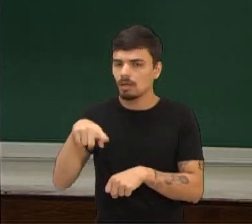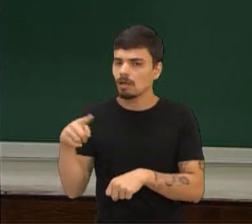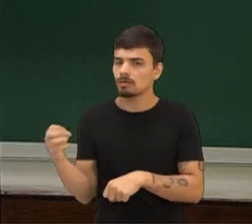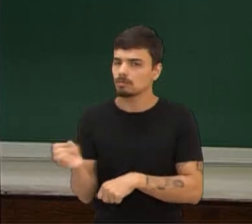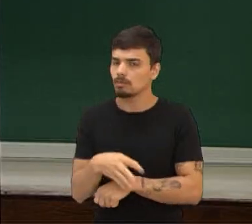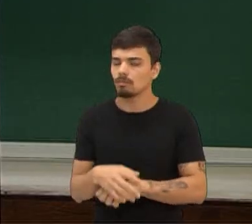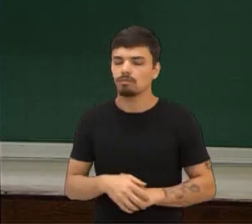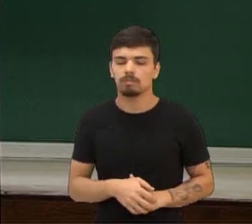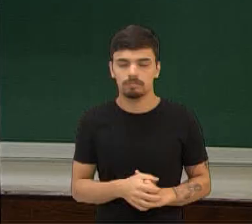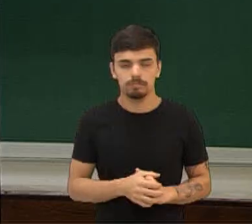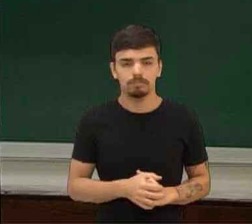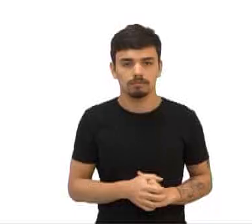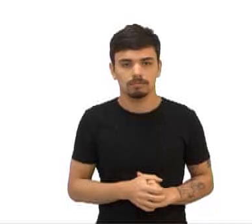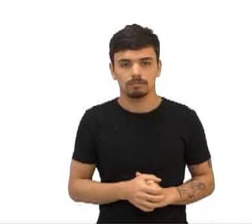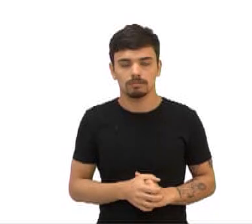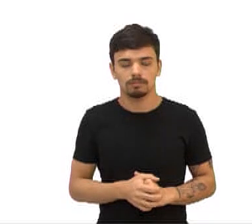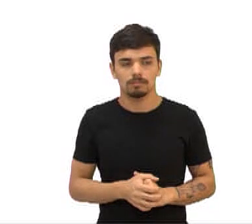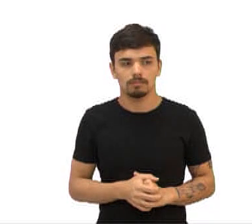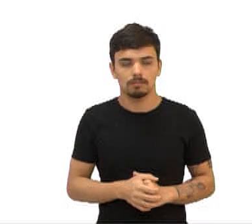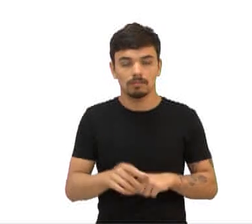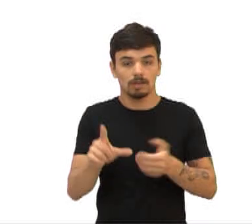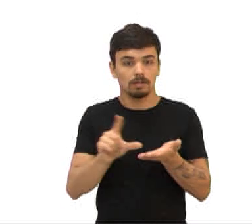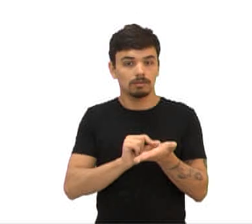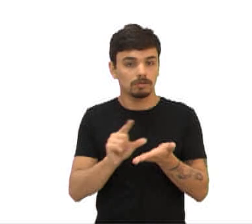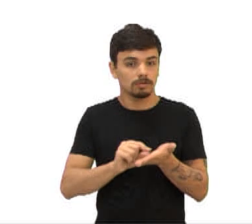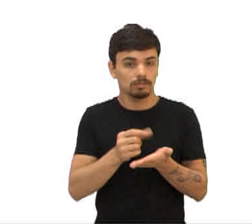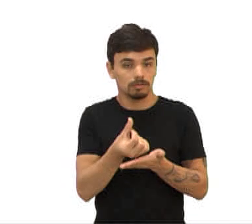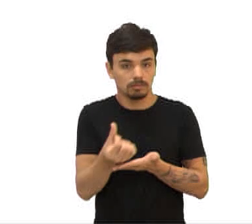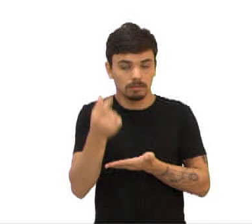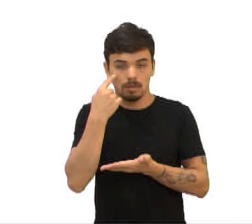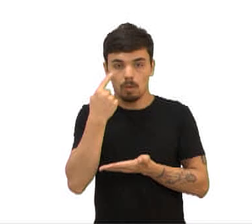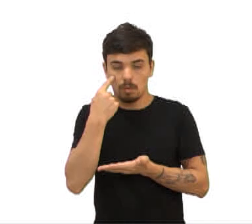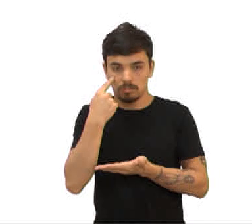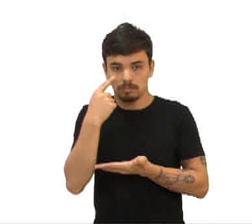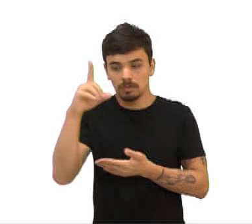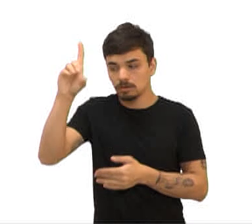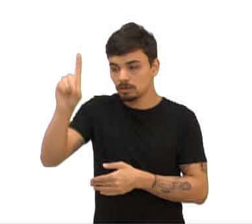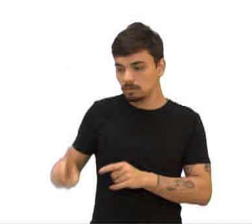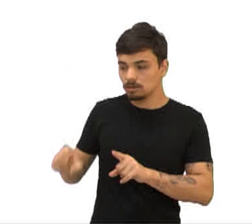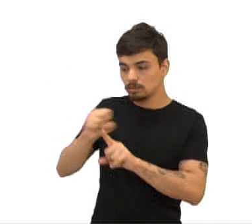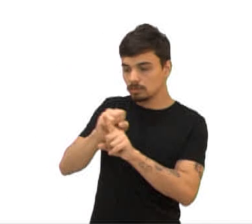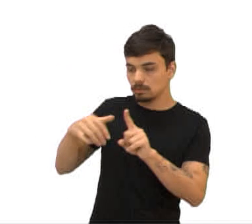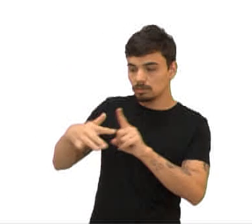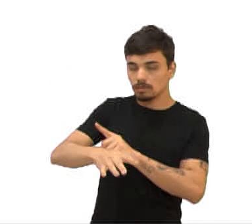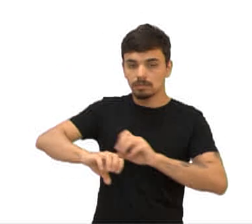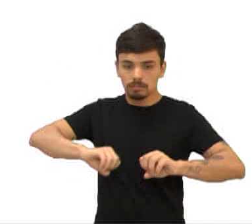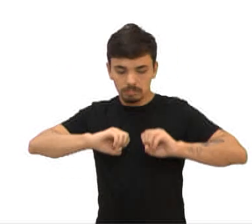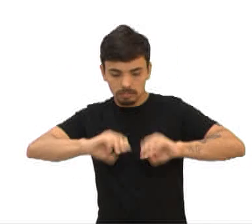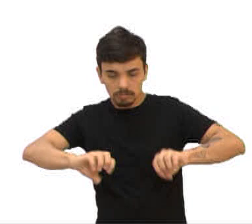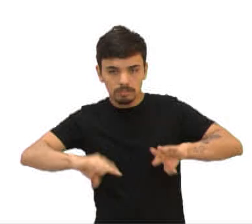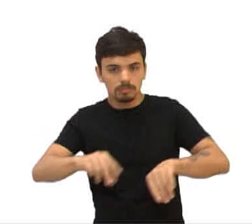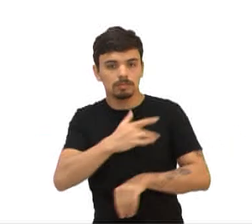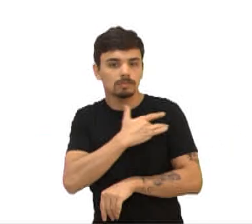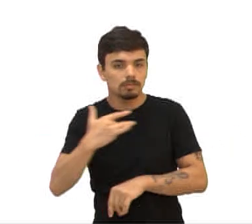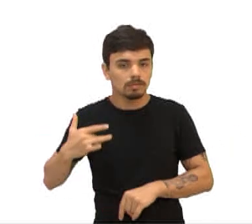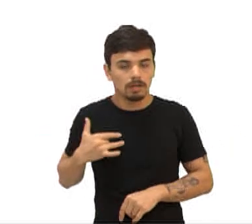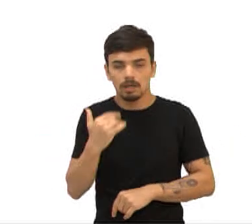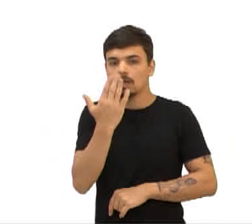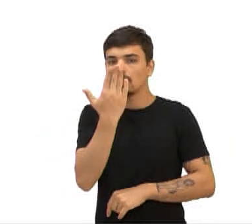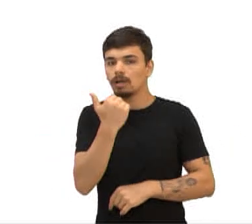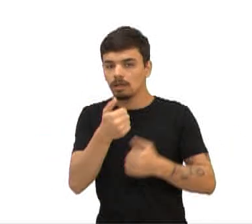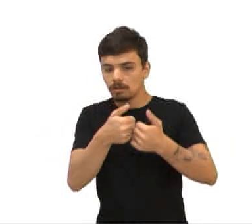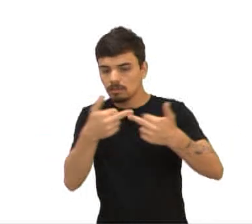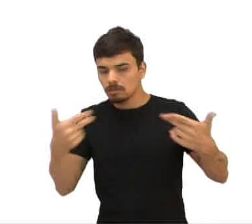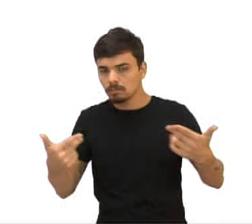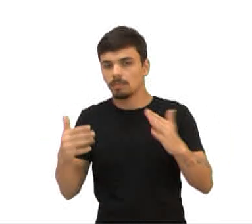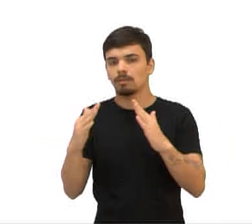artigo 6º da Constituição. São os direitos sociais, a educação, a saúde, a alimentação, o